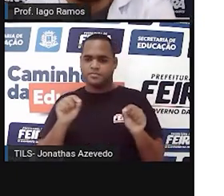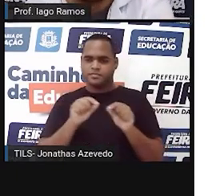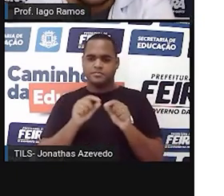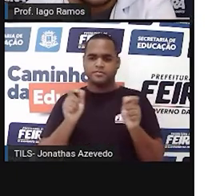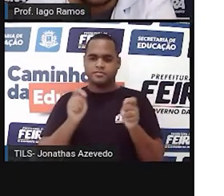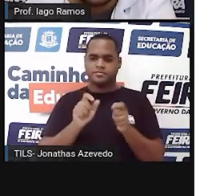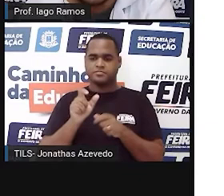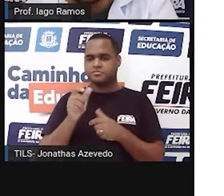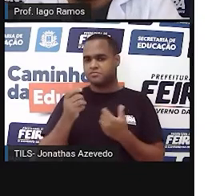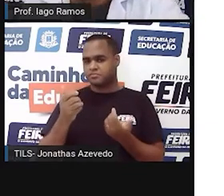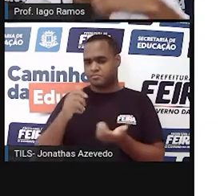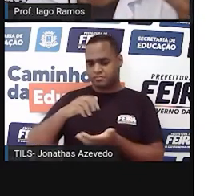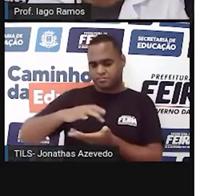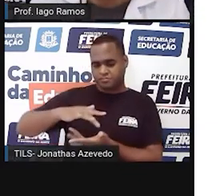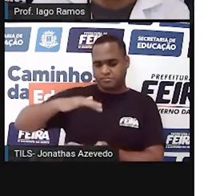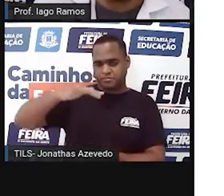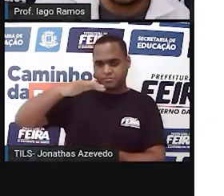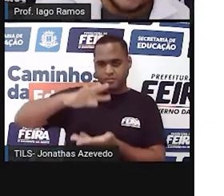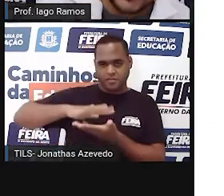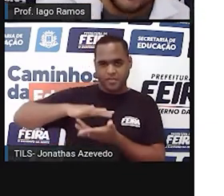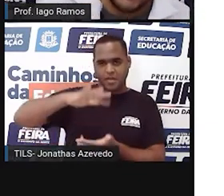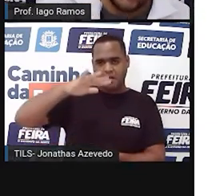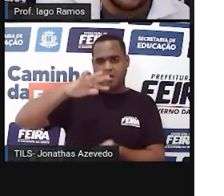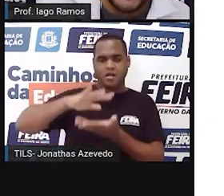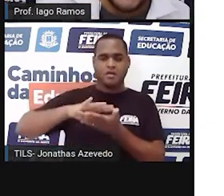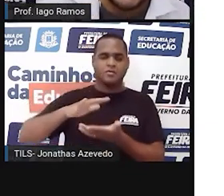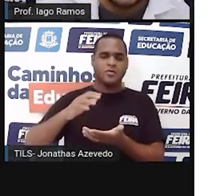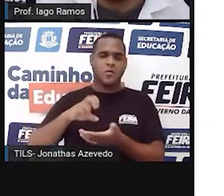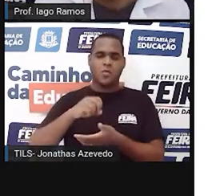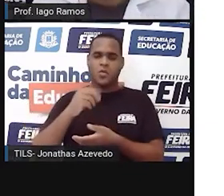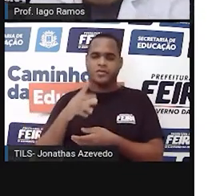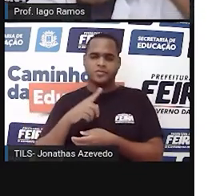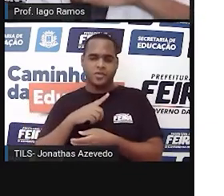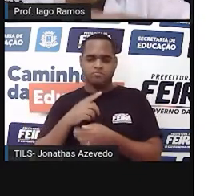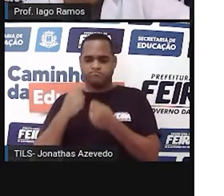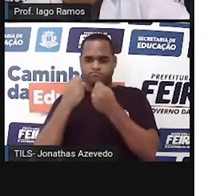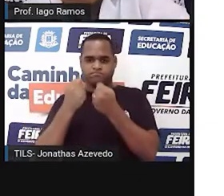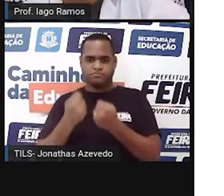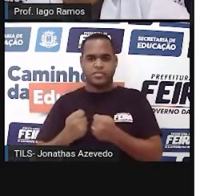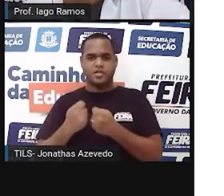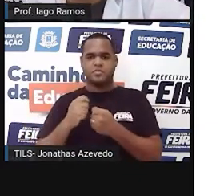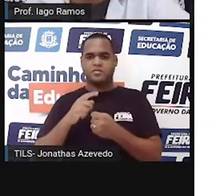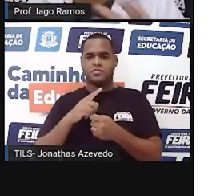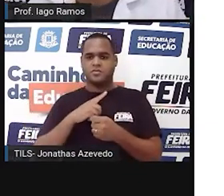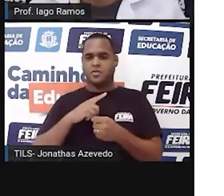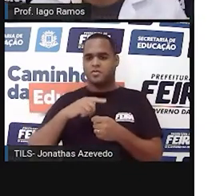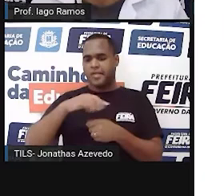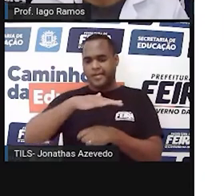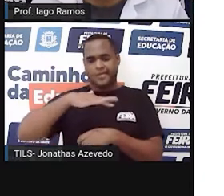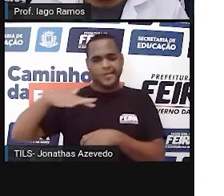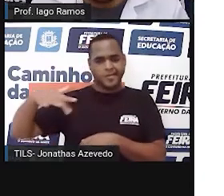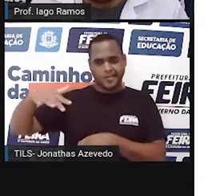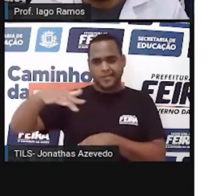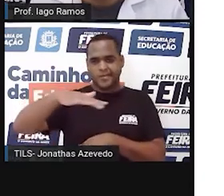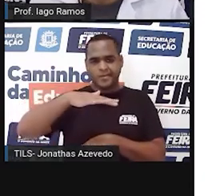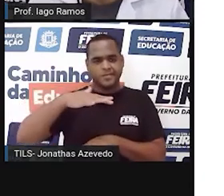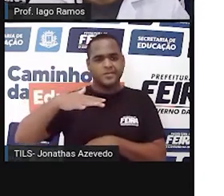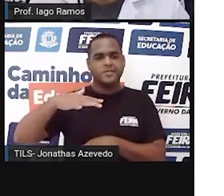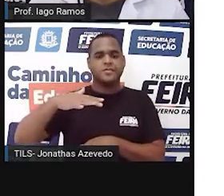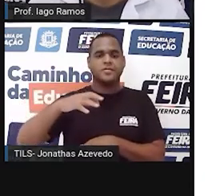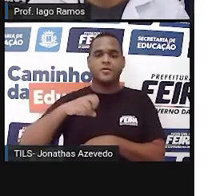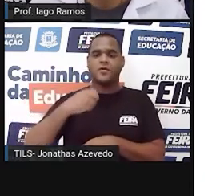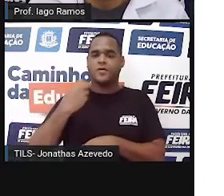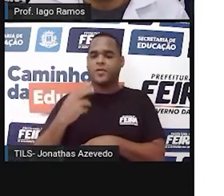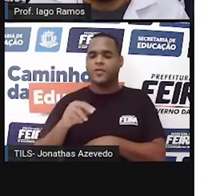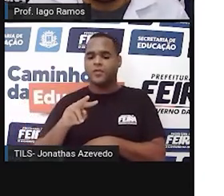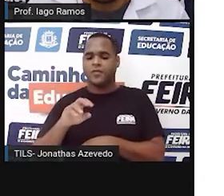com capacidade. Outras coisas já tem a ver com massa. Outras, superfície, né?